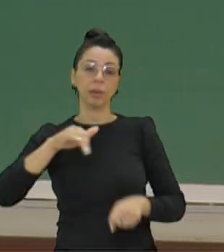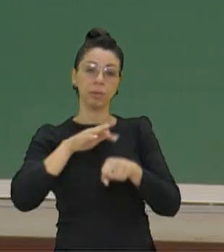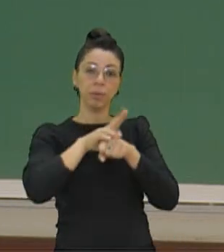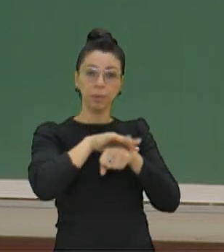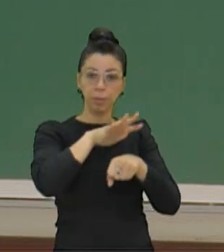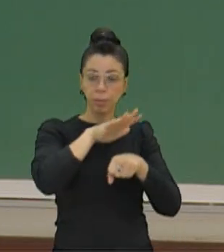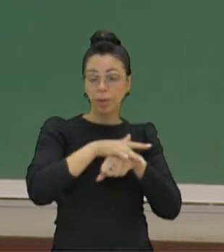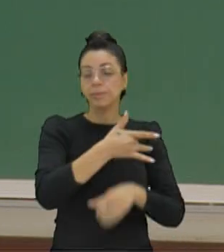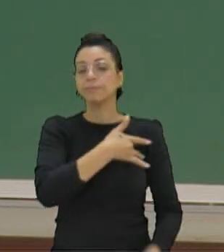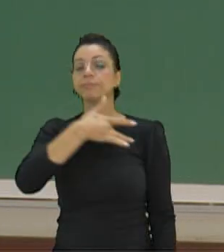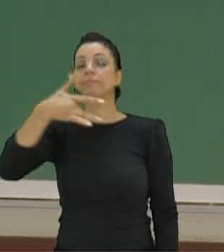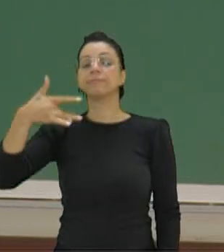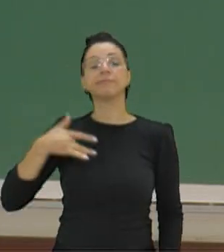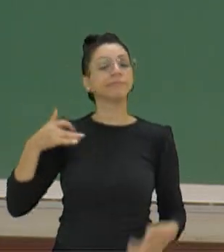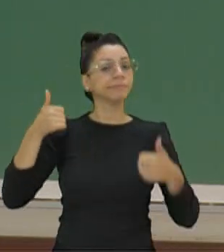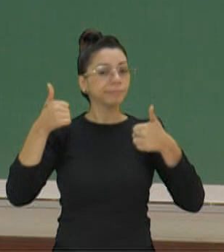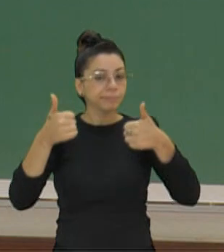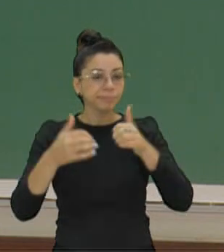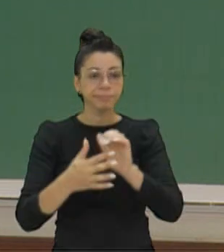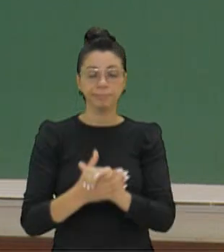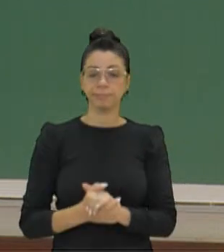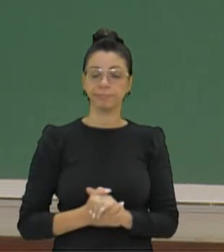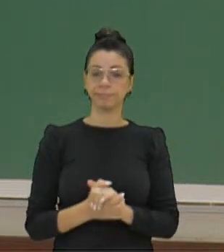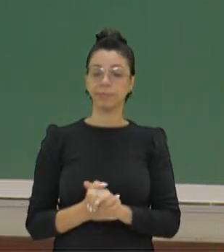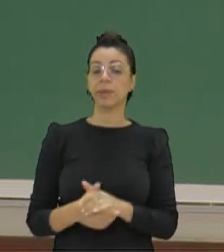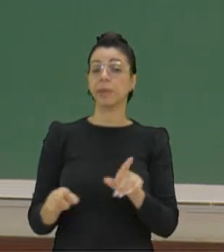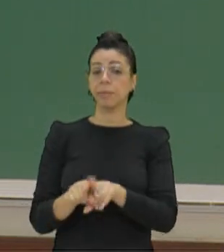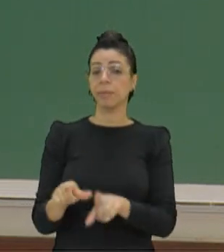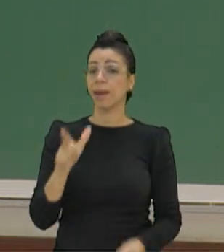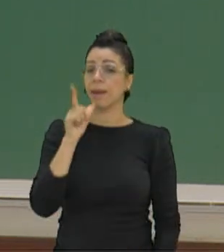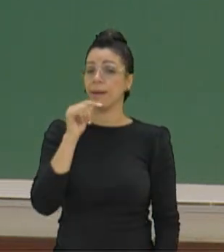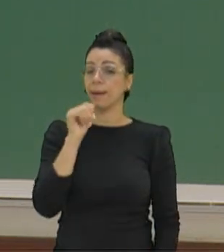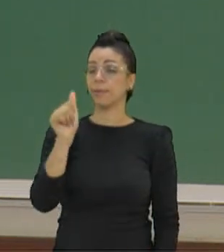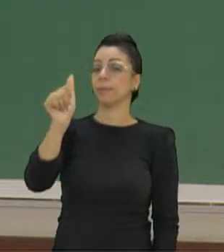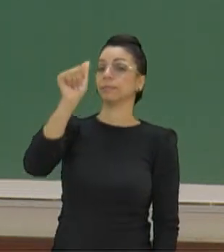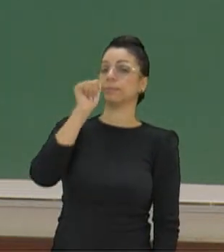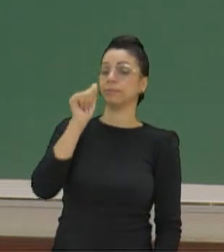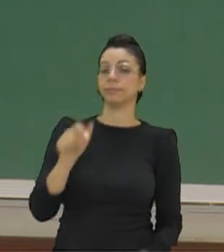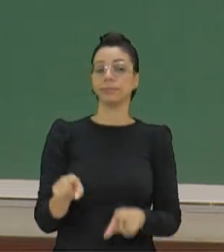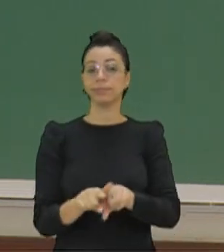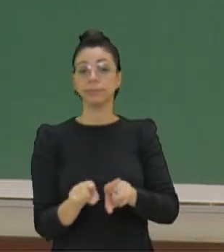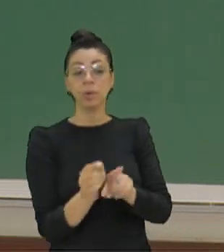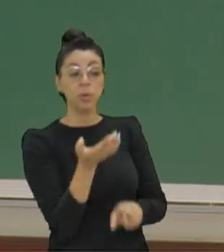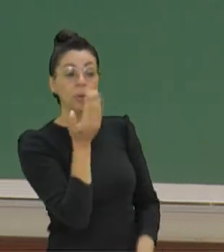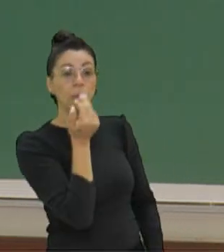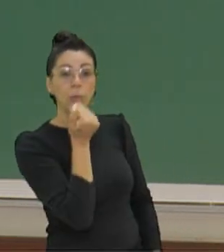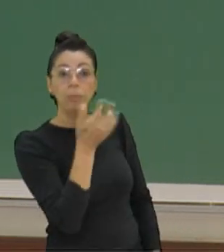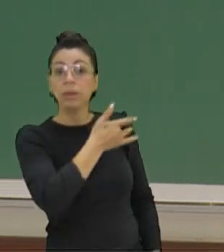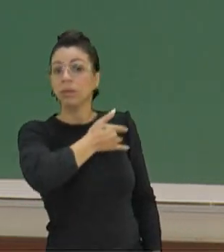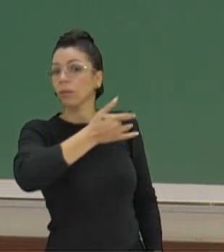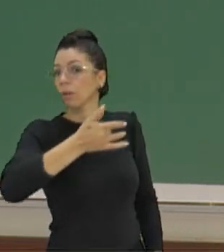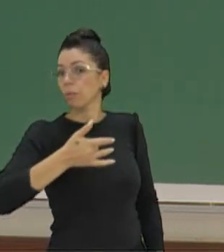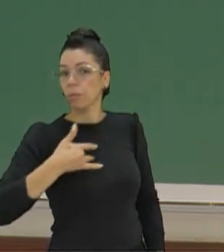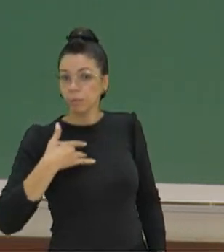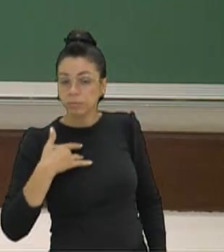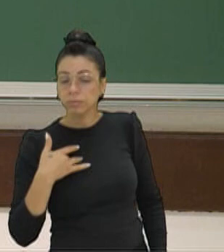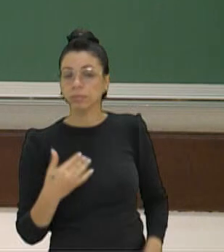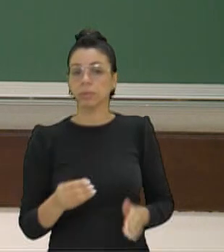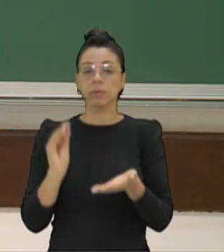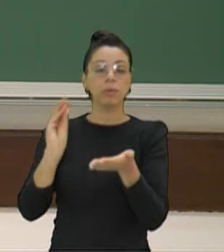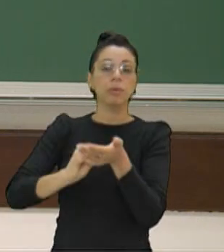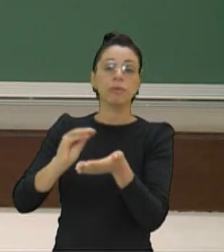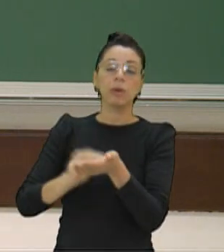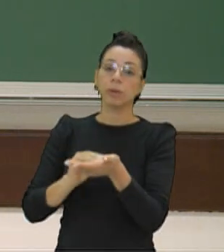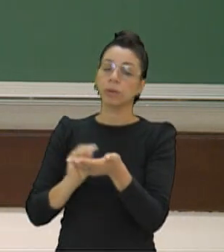manter essa saúde do nosso sistema respiratório, se hidratar, uma alimentação saudável, né? Não faltar